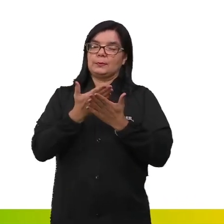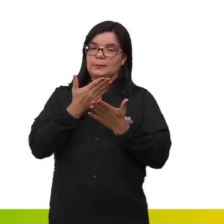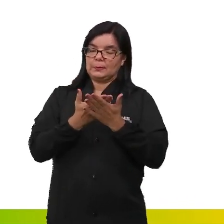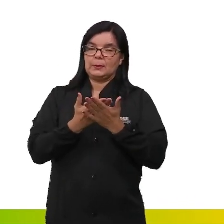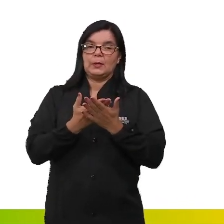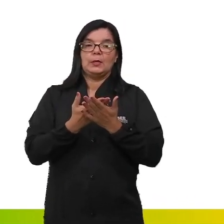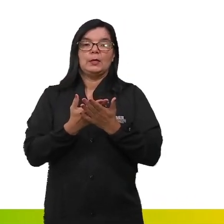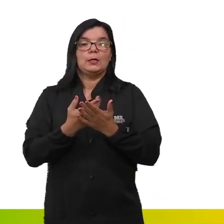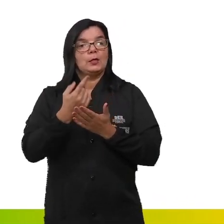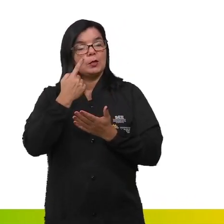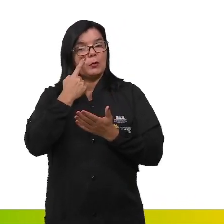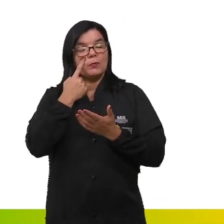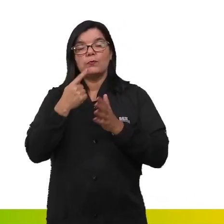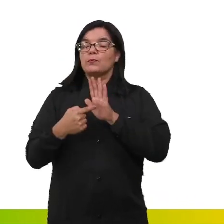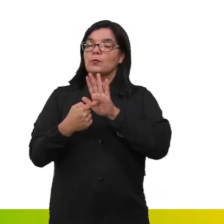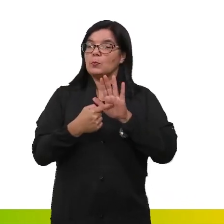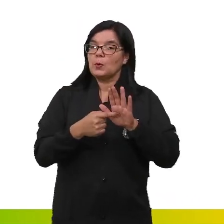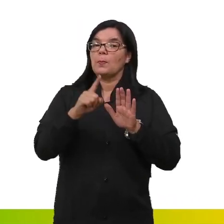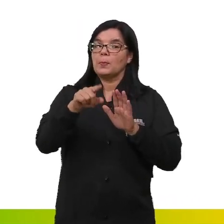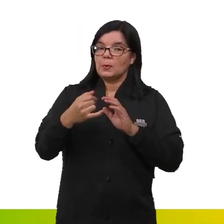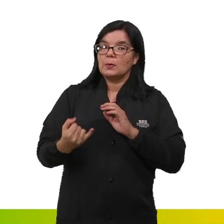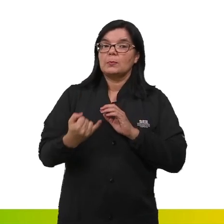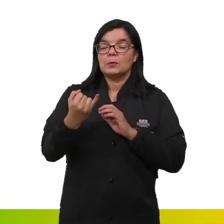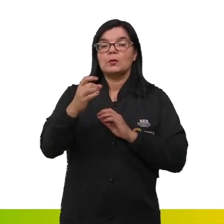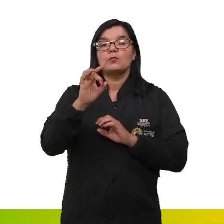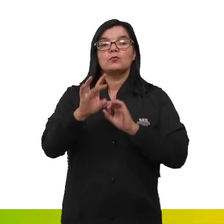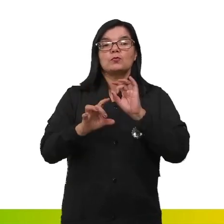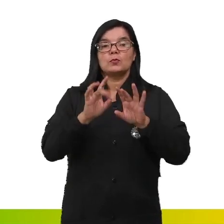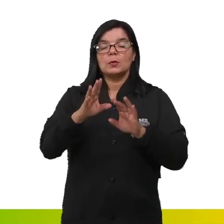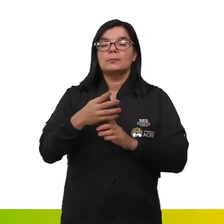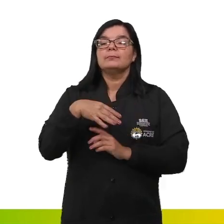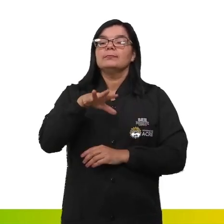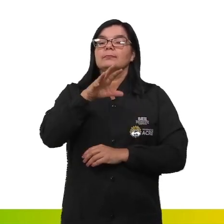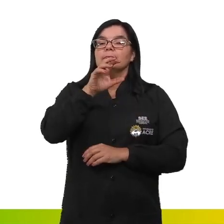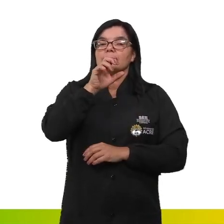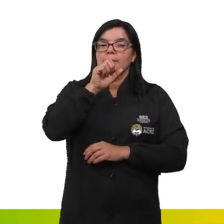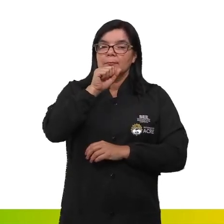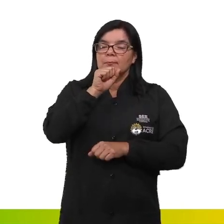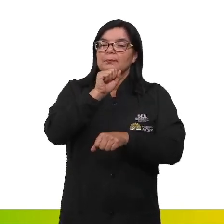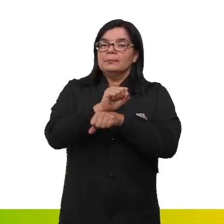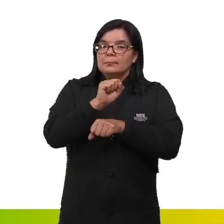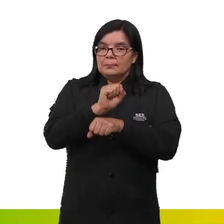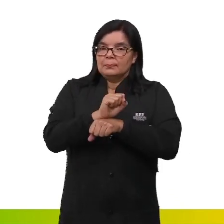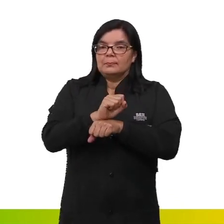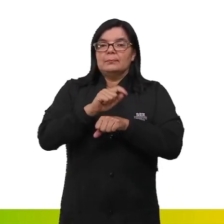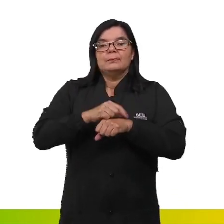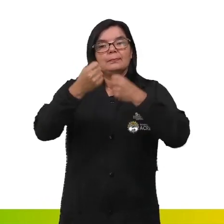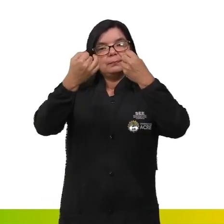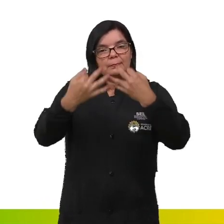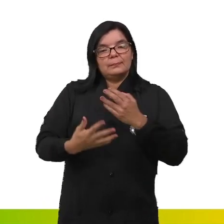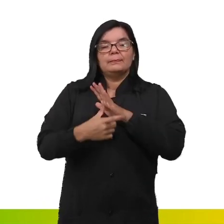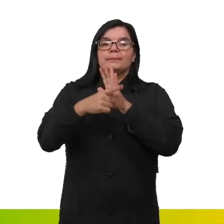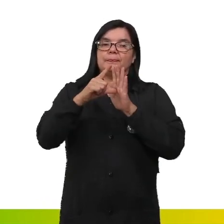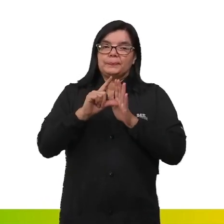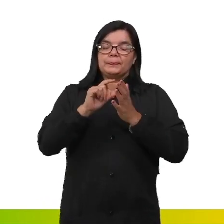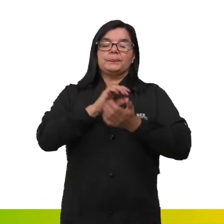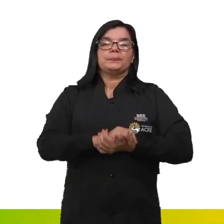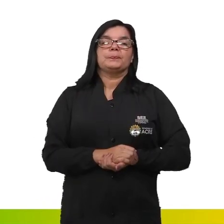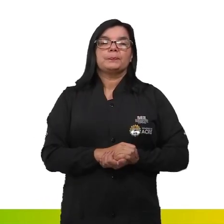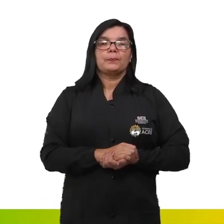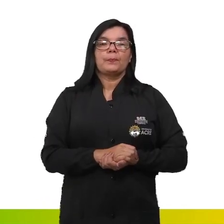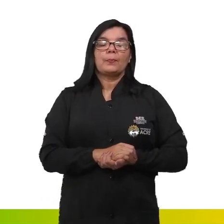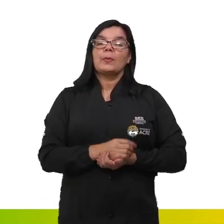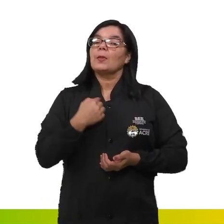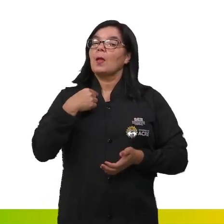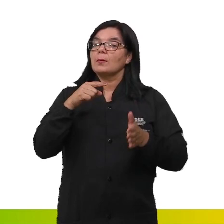Então, eu não vou me prender a ela, é importante só a questão da respiração, da pausa, como já mencionado anteriormente. A